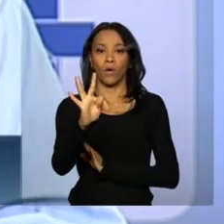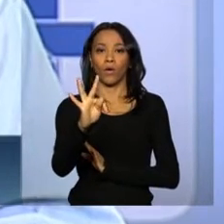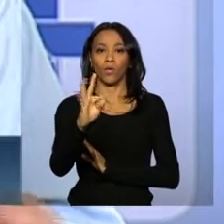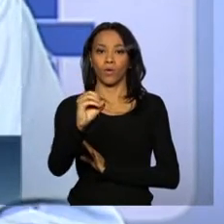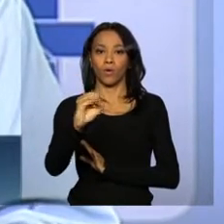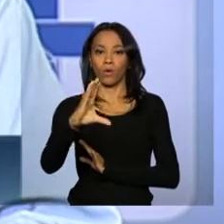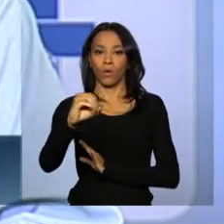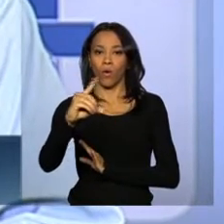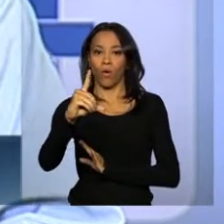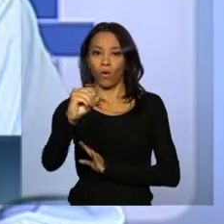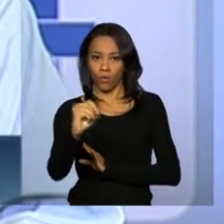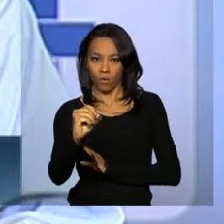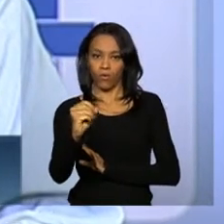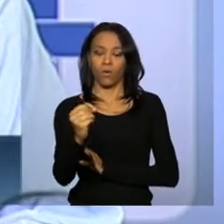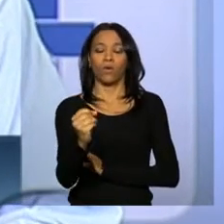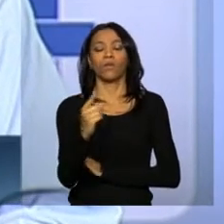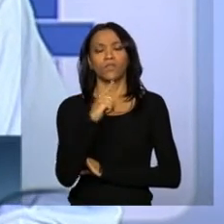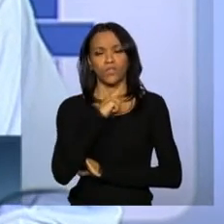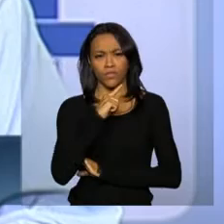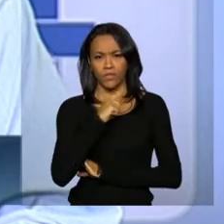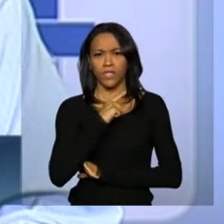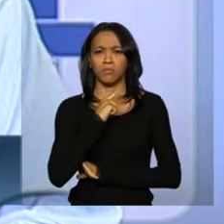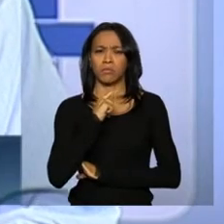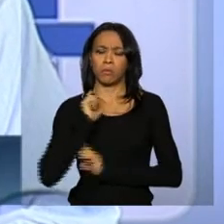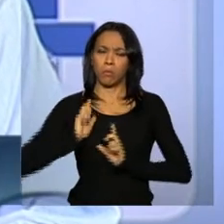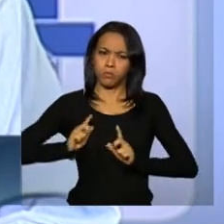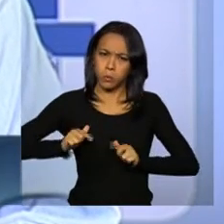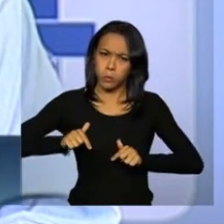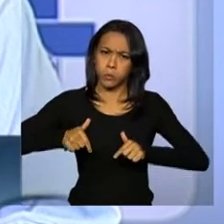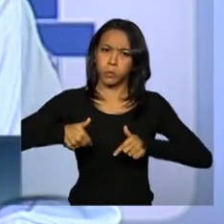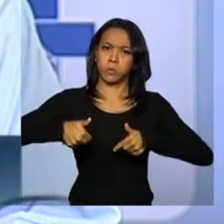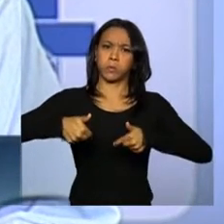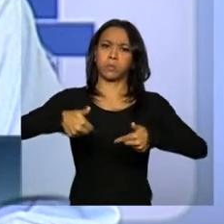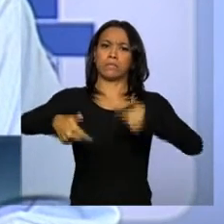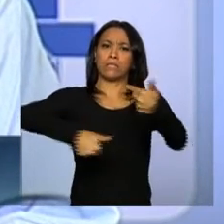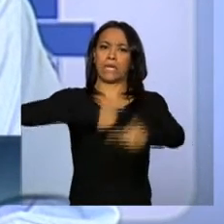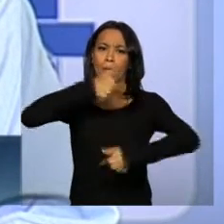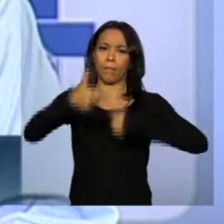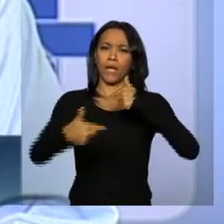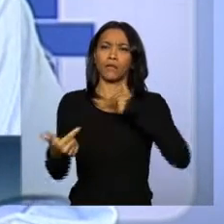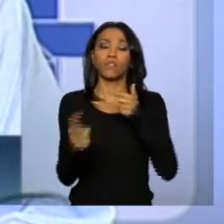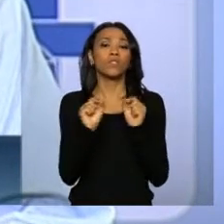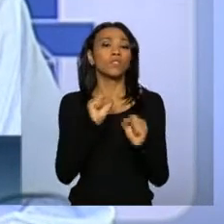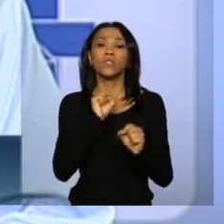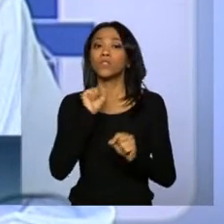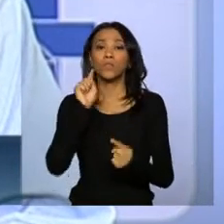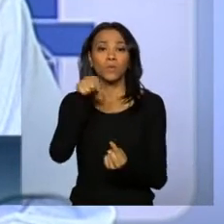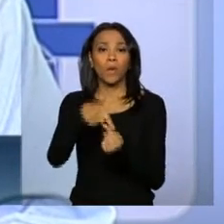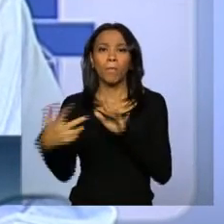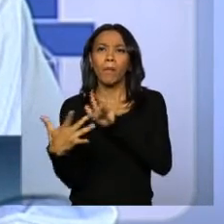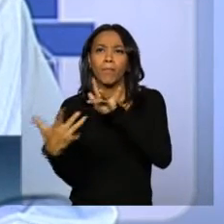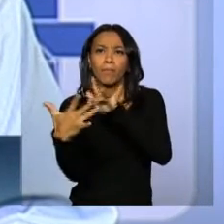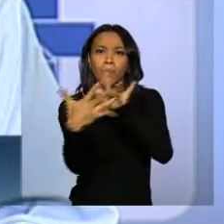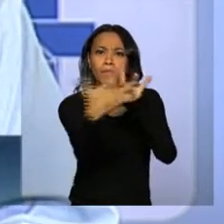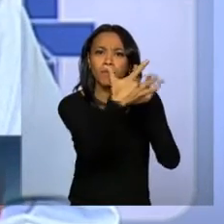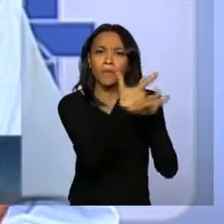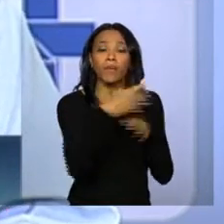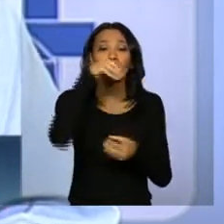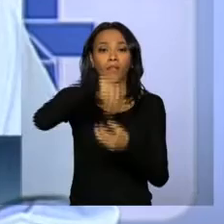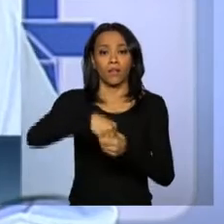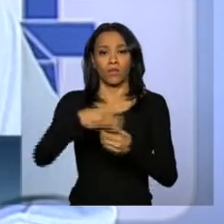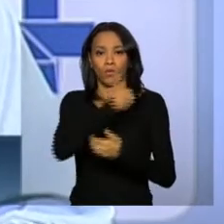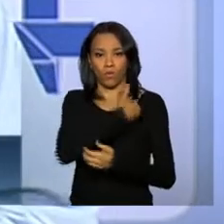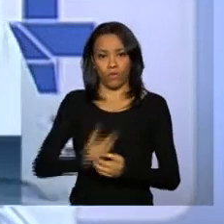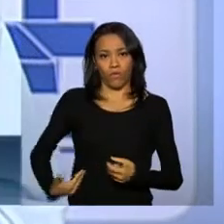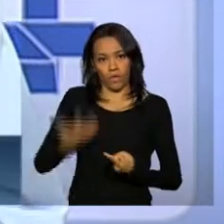nós tivemos uma atividade muito intensa de articulação dentro do governo federal e do governo federal